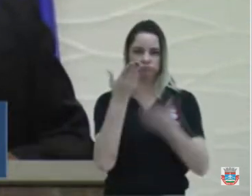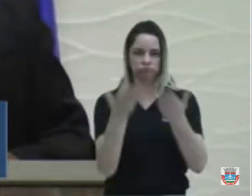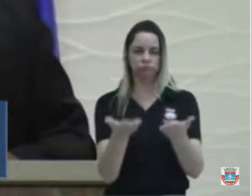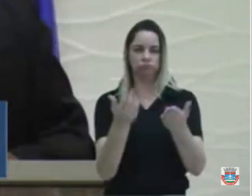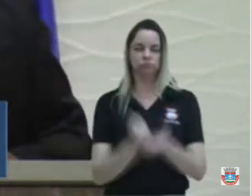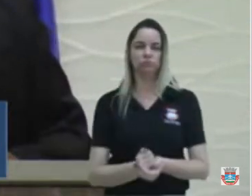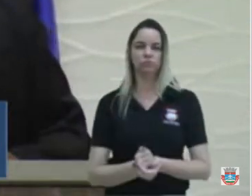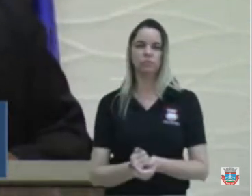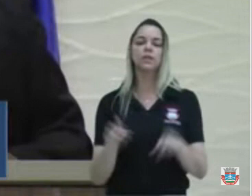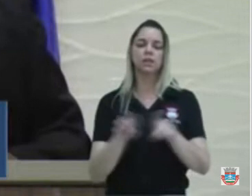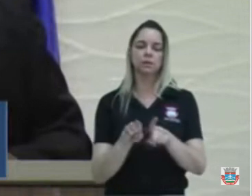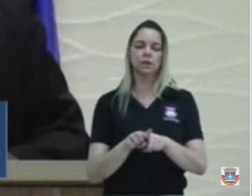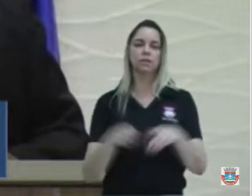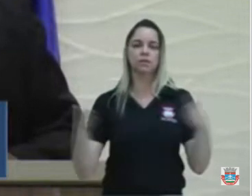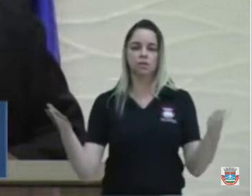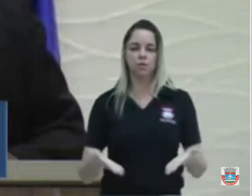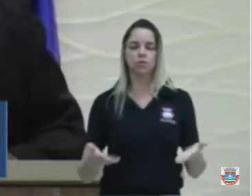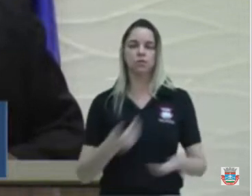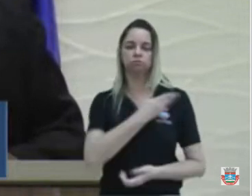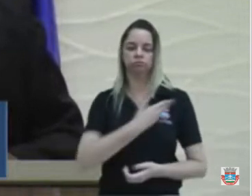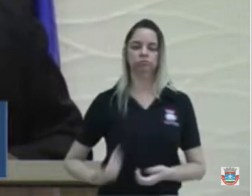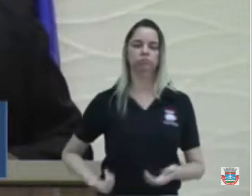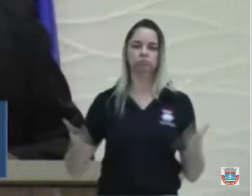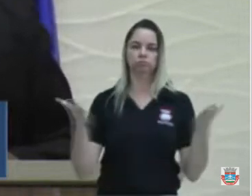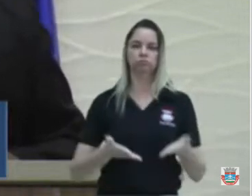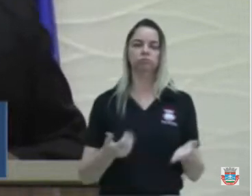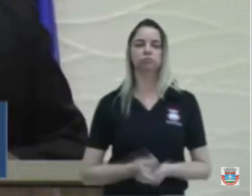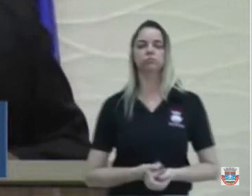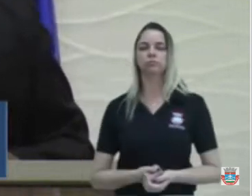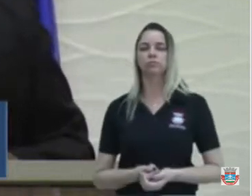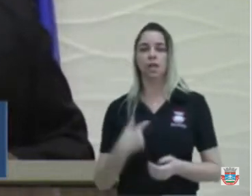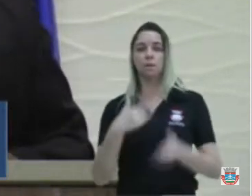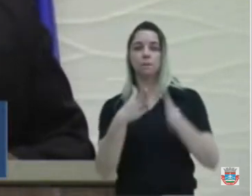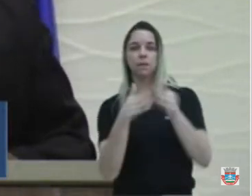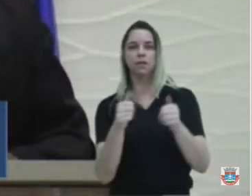e os atuais. Meu apelo é para o prefeito,